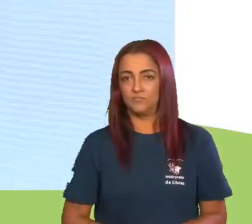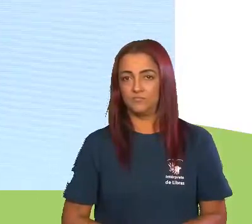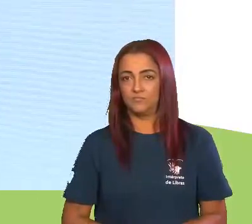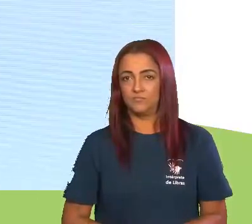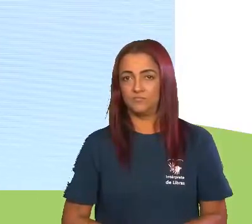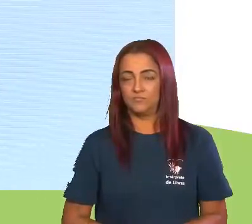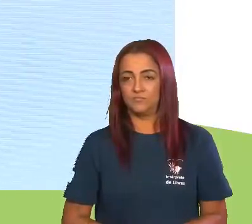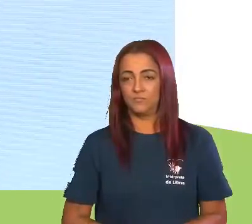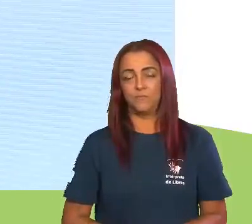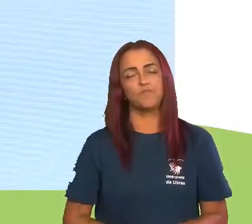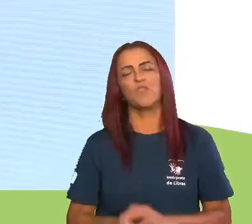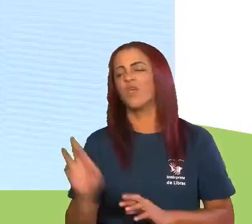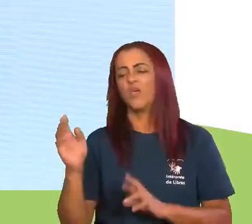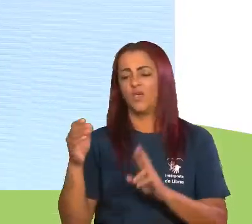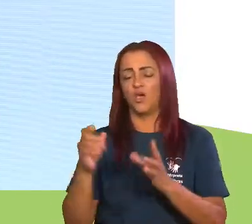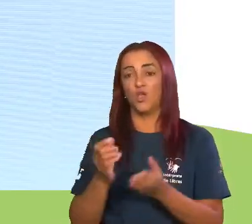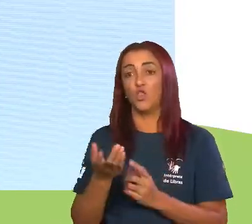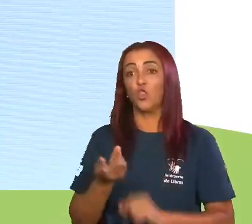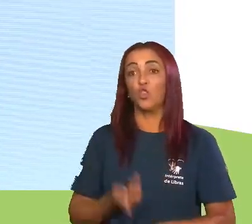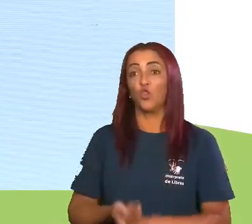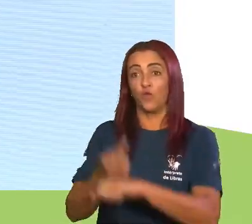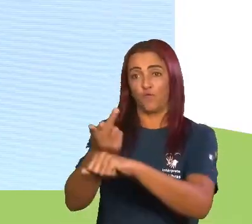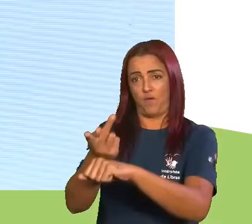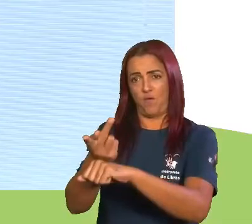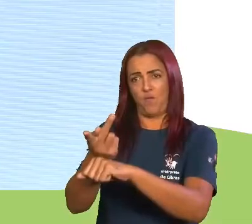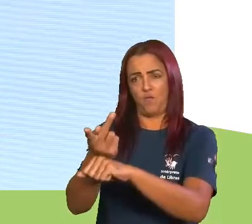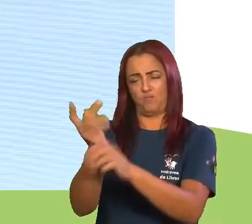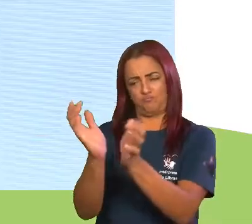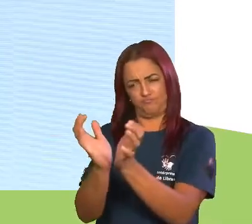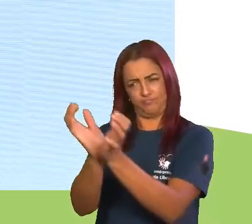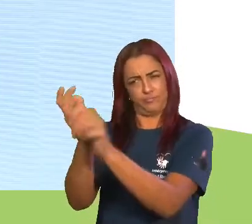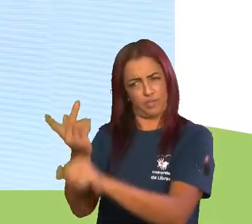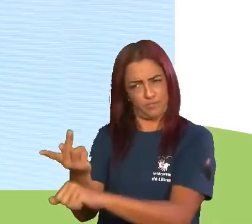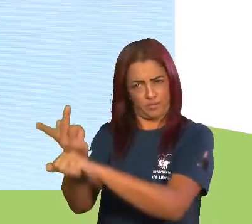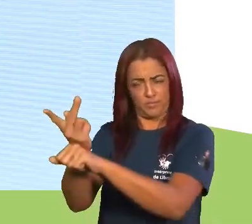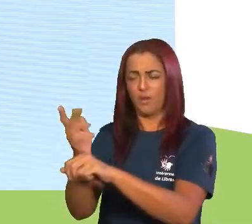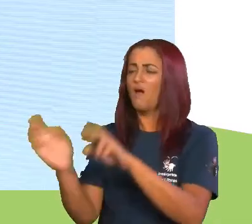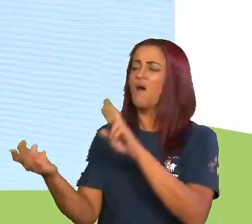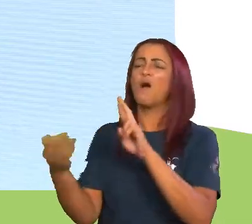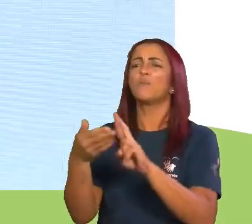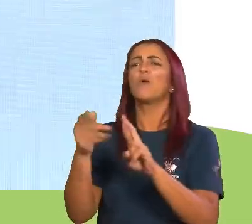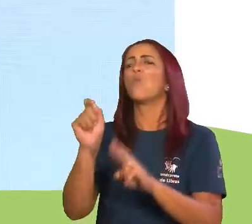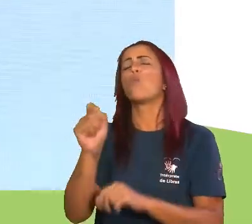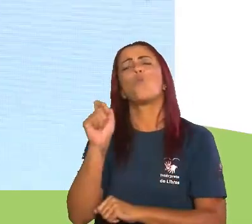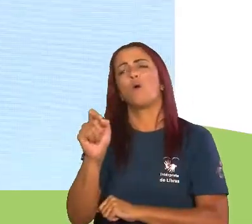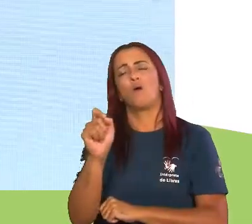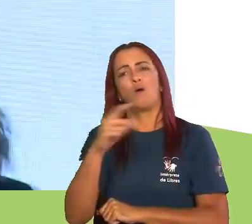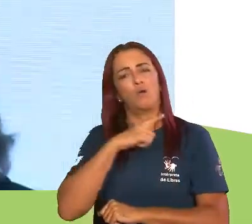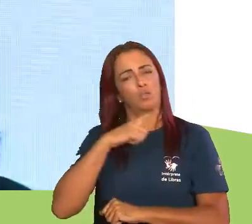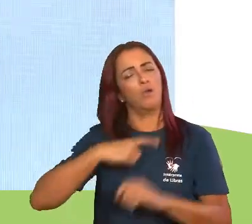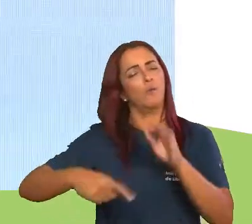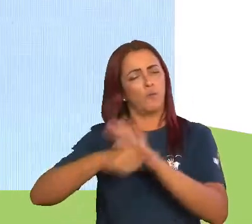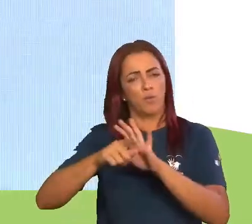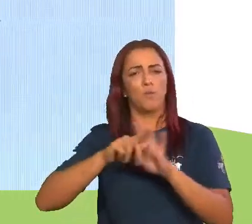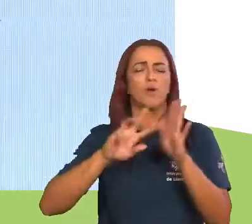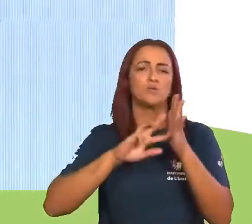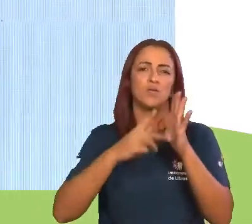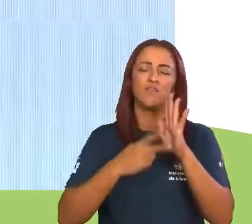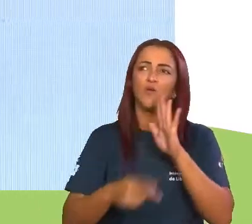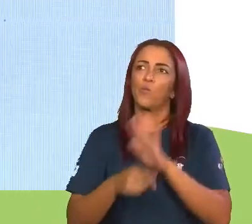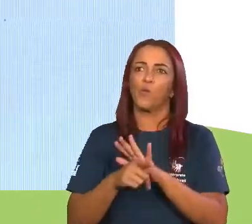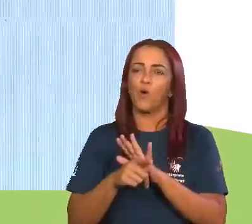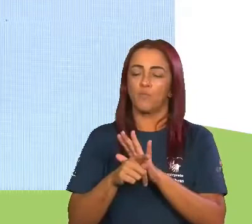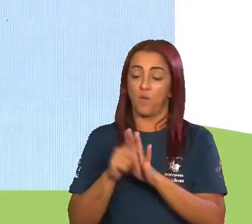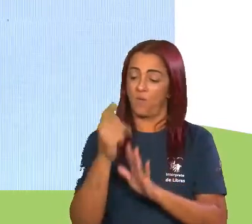Carlinhos, o que esse troféu representa para você? Vou com, ele representa justamente o que ele... Todo esse significado, né? Uma árvore de